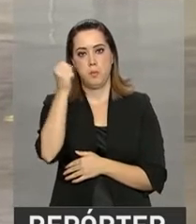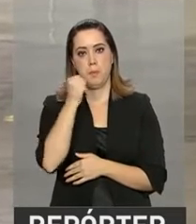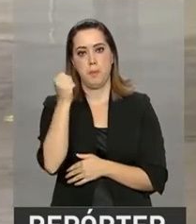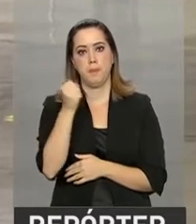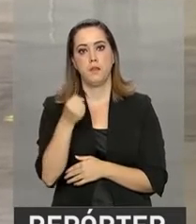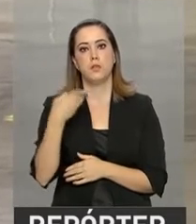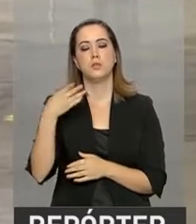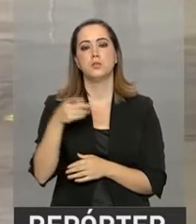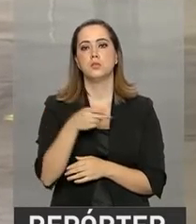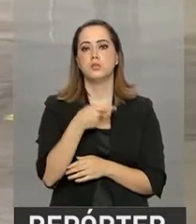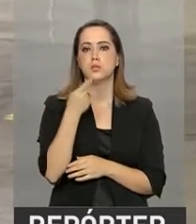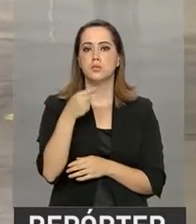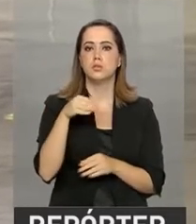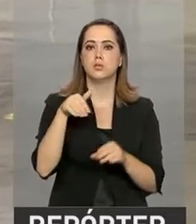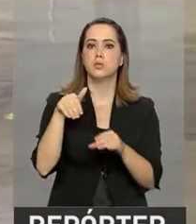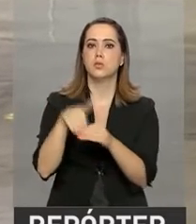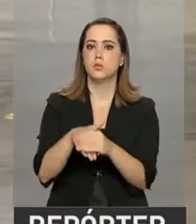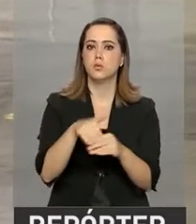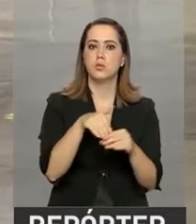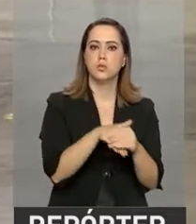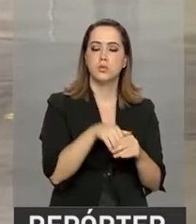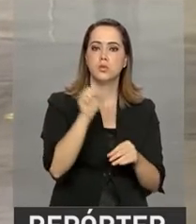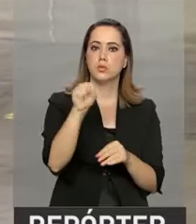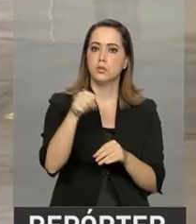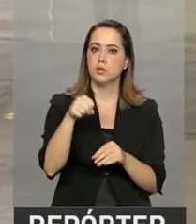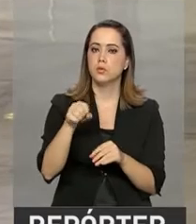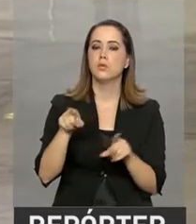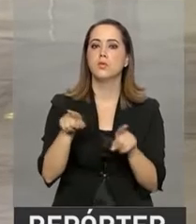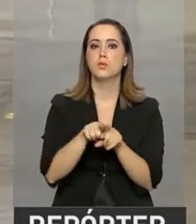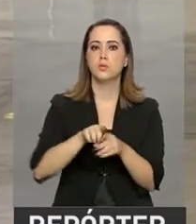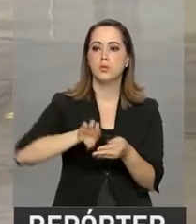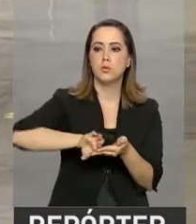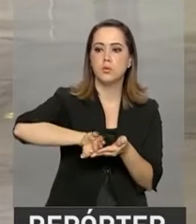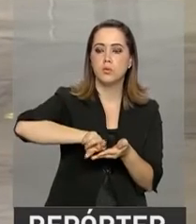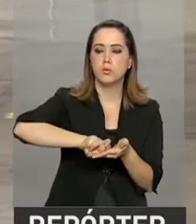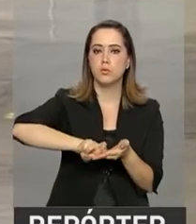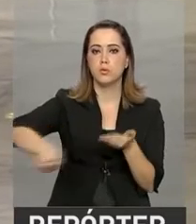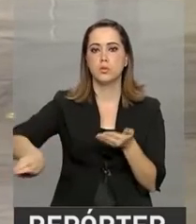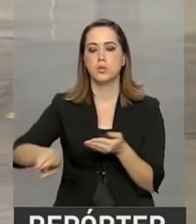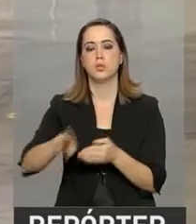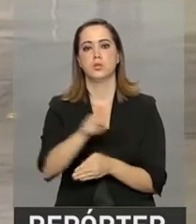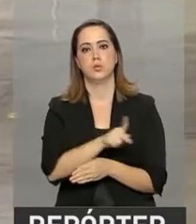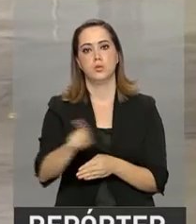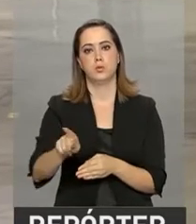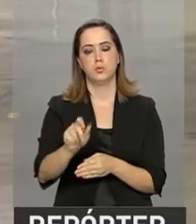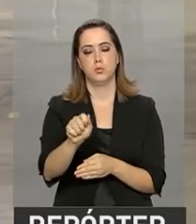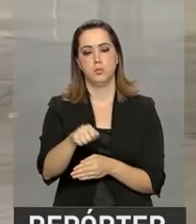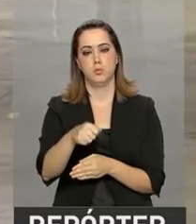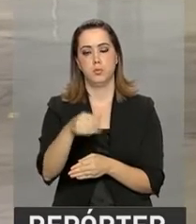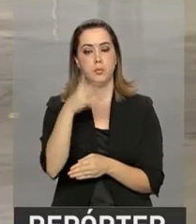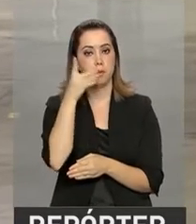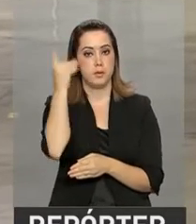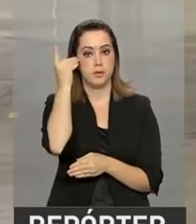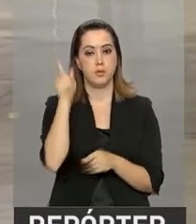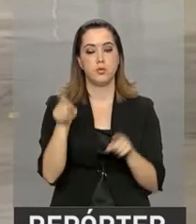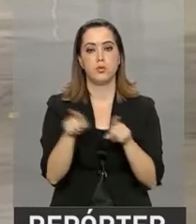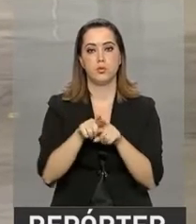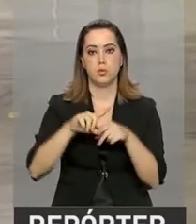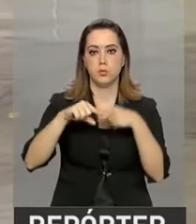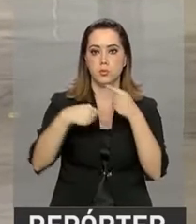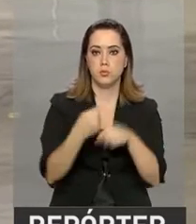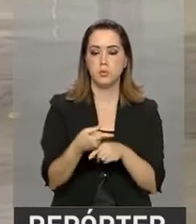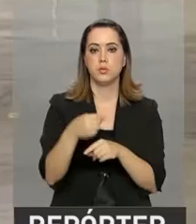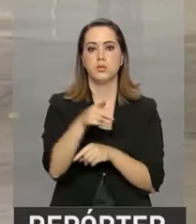e vai ser definitivamente afastada do poder e o presidente em exercício michel temer vai assumir também de